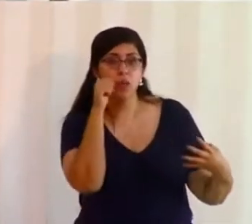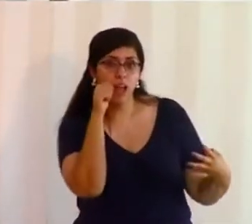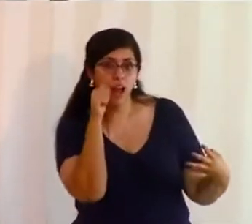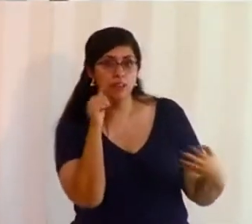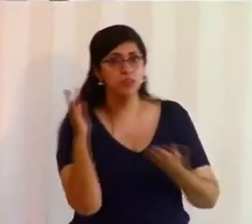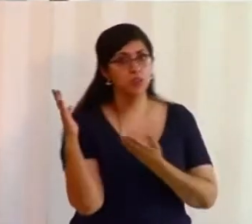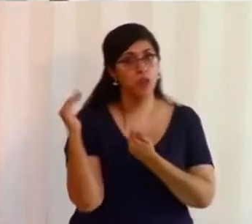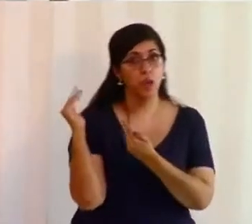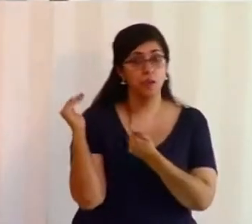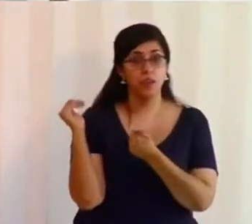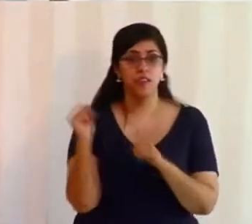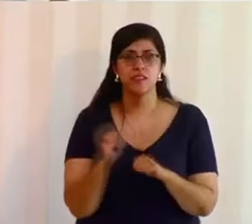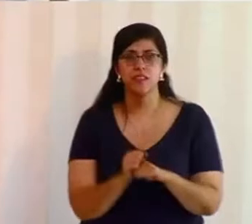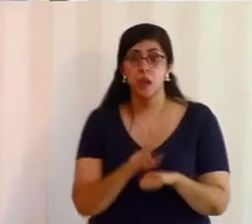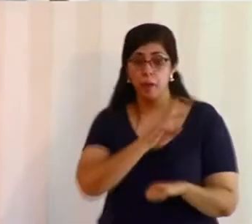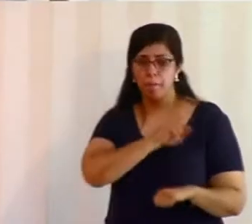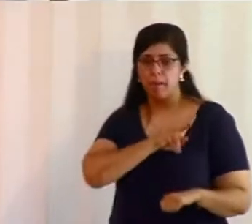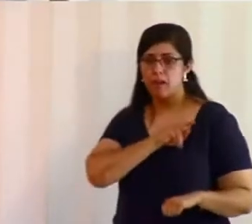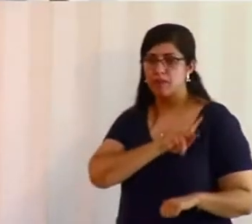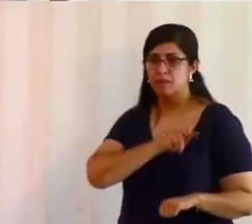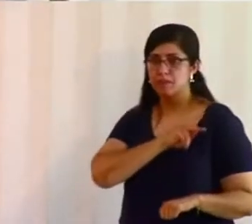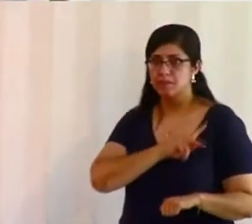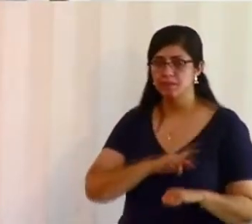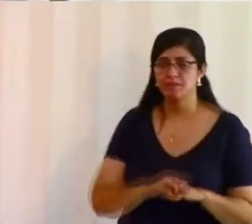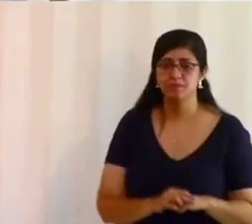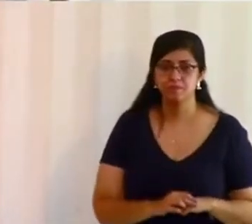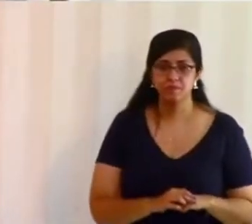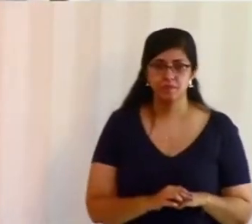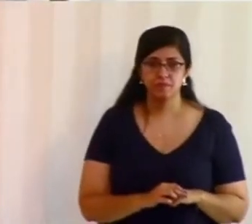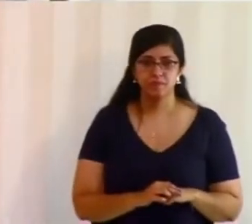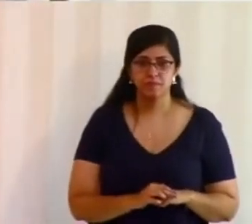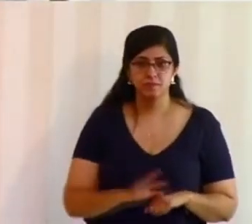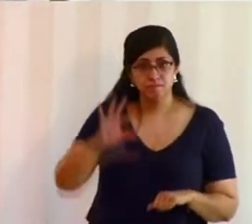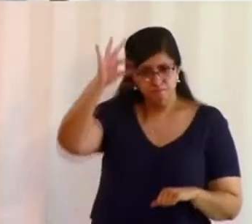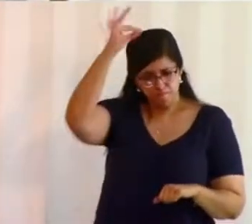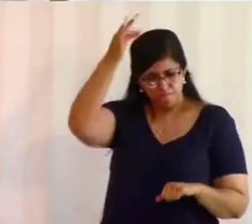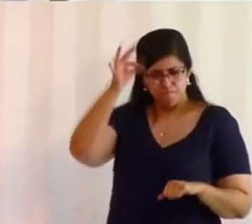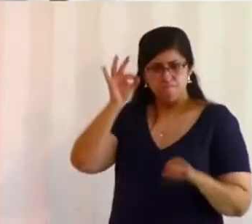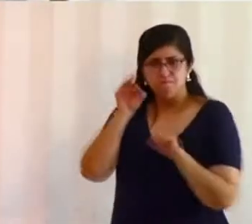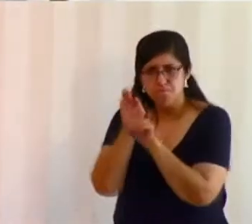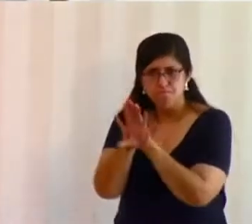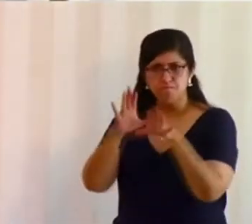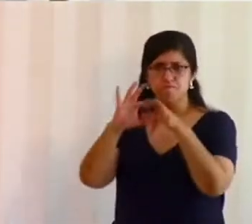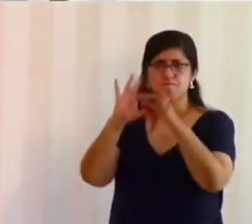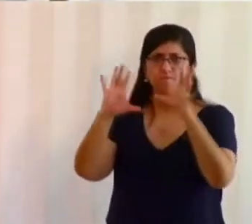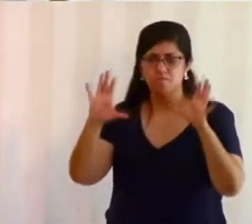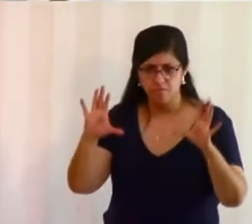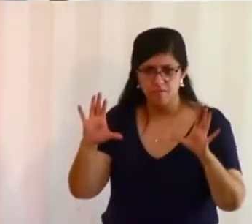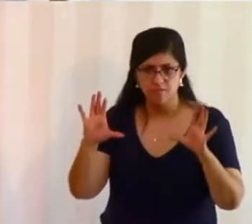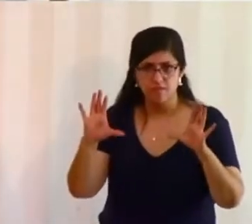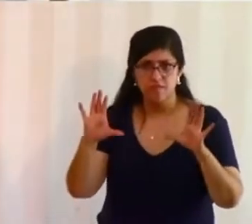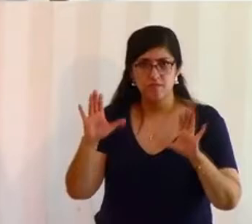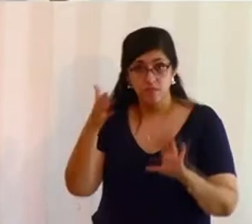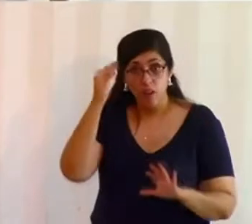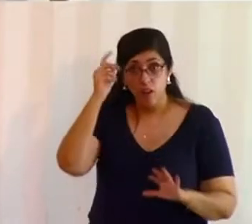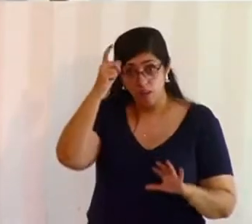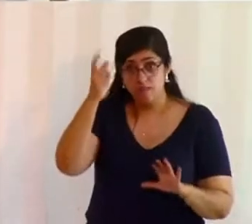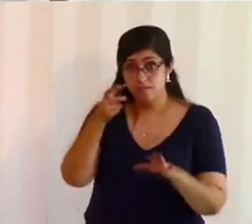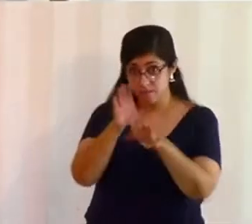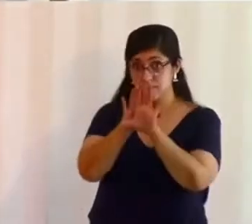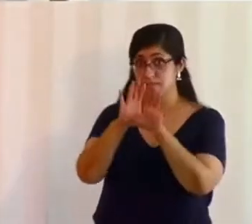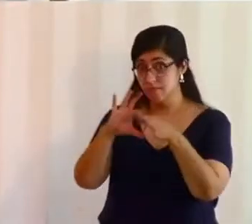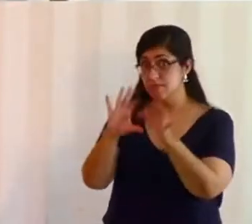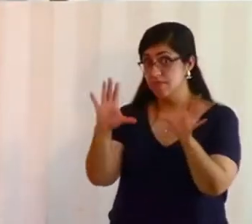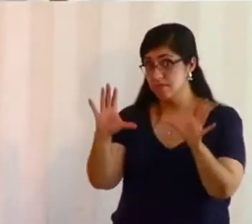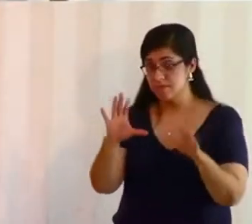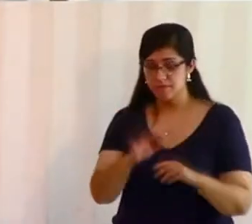Paulo, e Paulo está repreendendo, não aquela moça, mas o espírito maligno de adivinhação que atuava naquela moça. E o